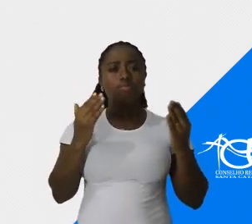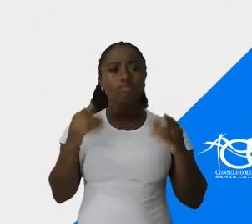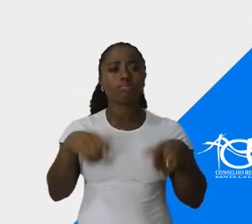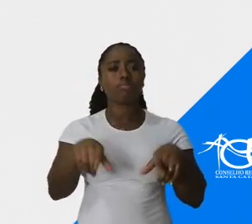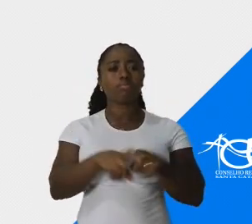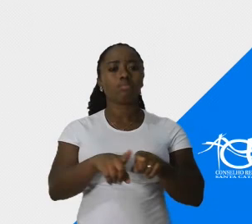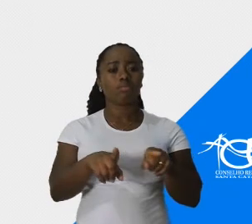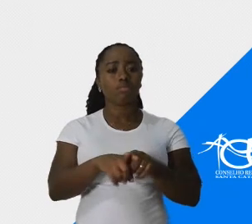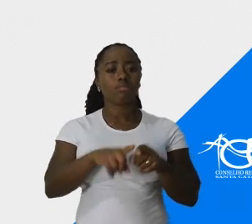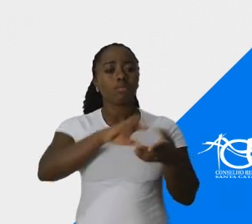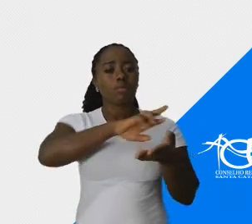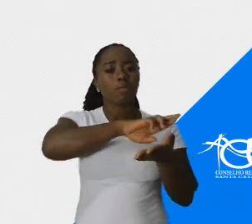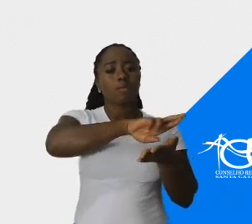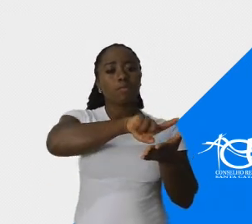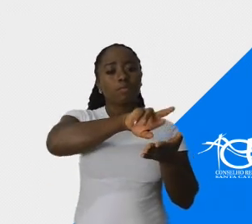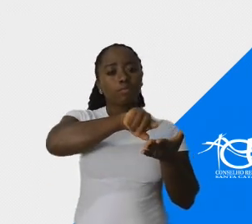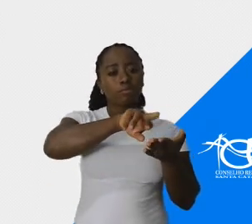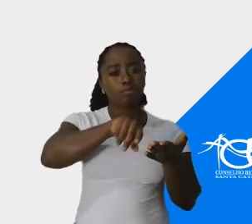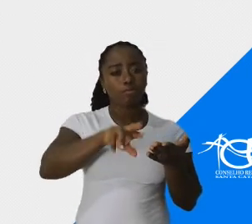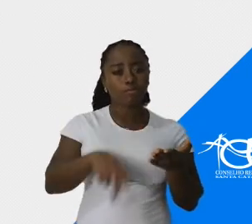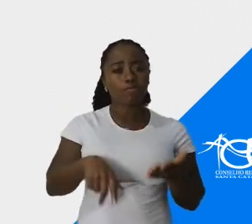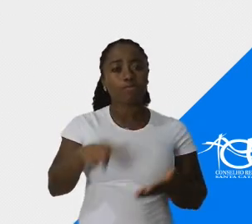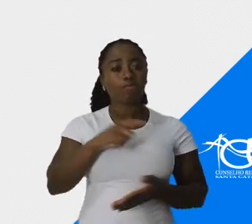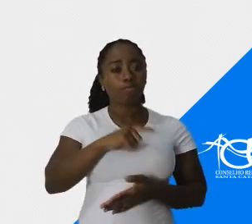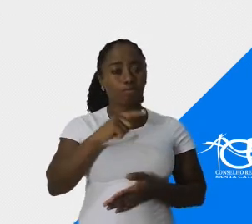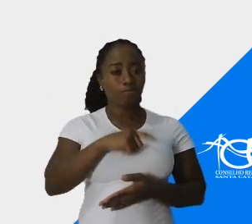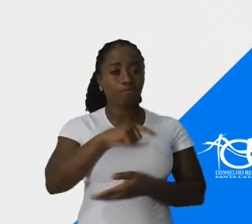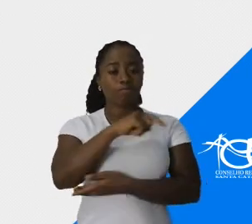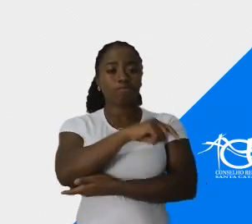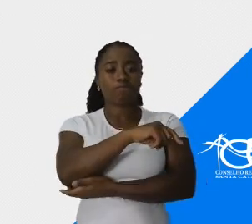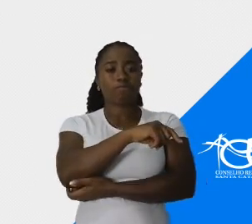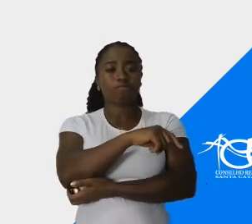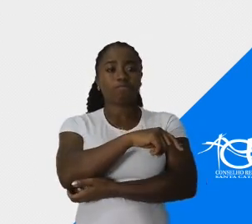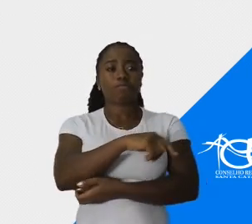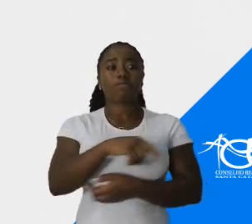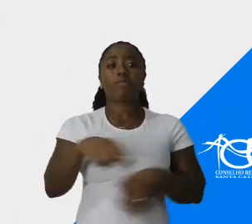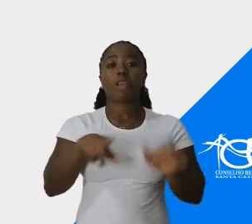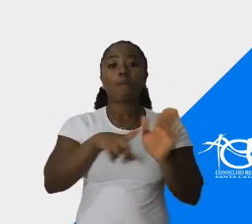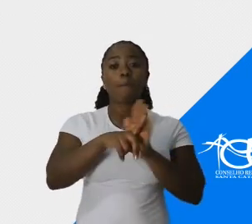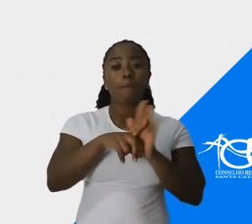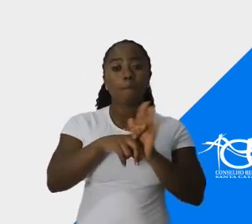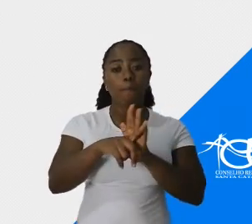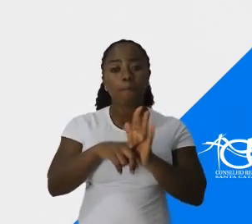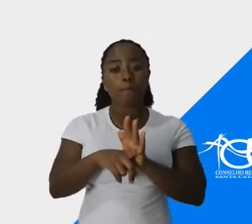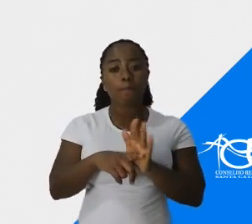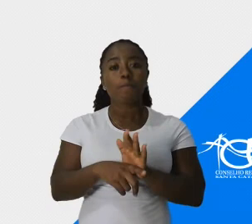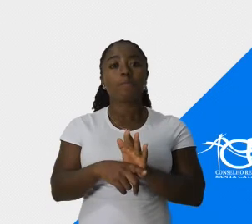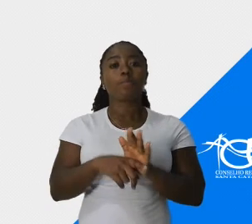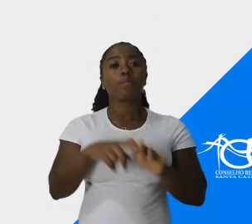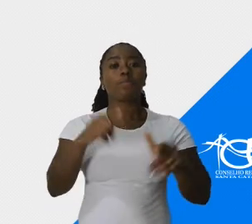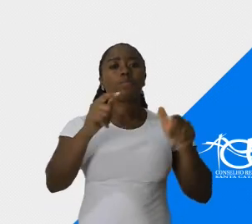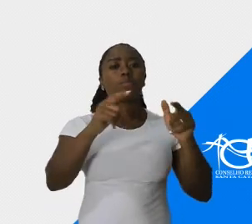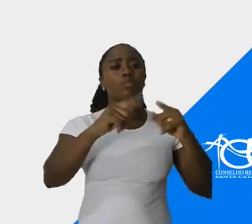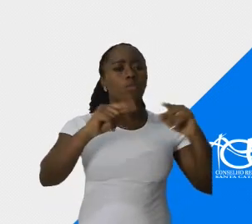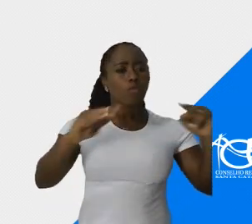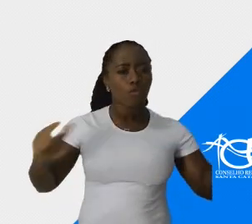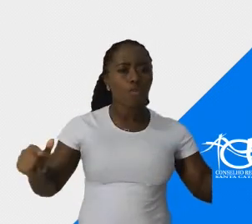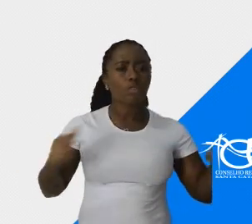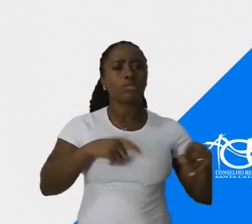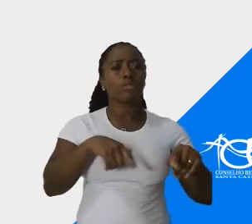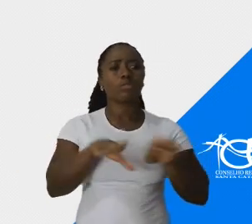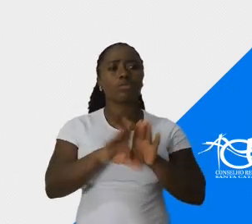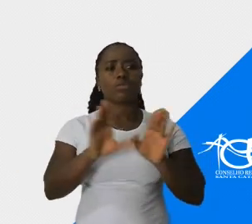seja, o potencial de investigação dessas variáveis, de algumas delas, pelo menos colocadas nesses slides, depende de uma boa anamnese ou